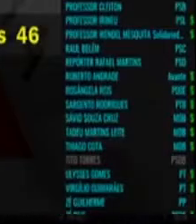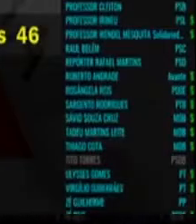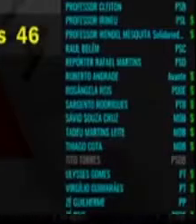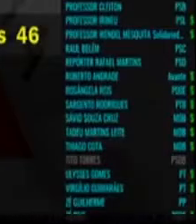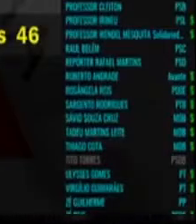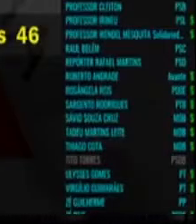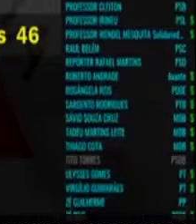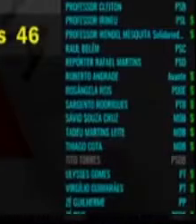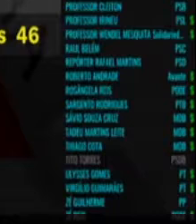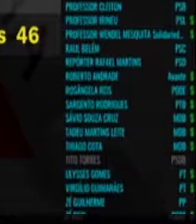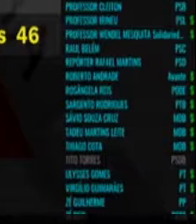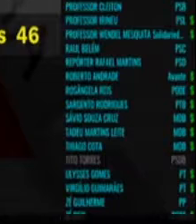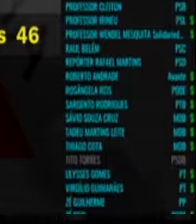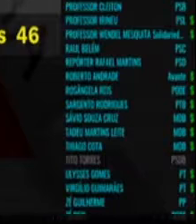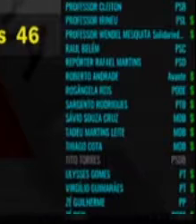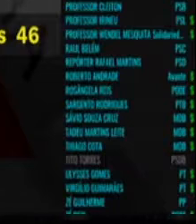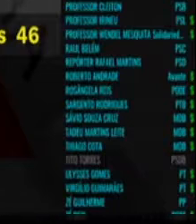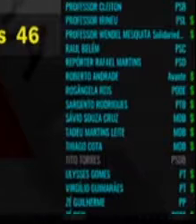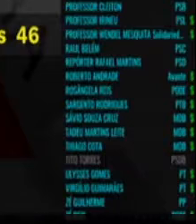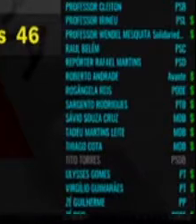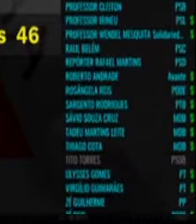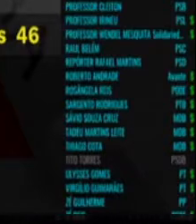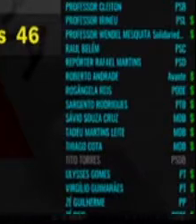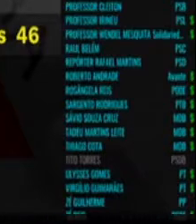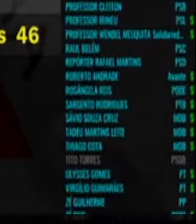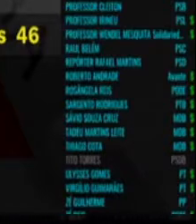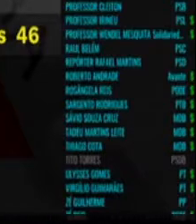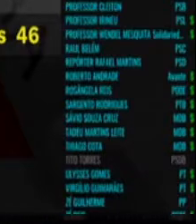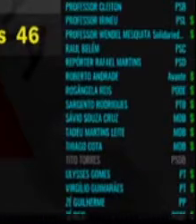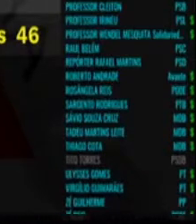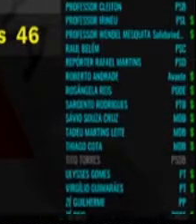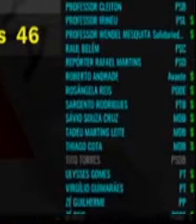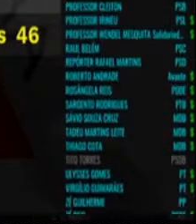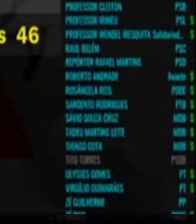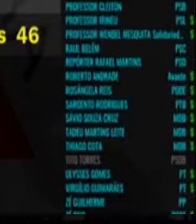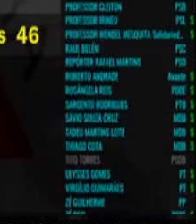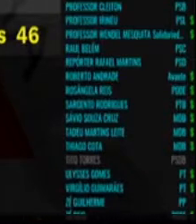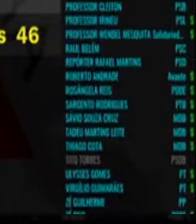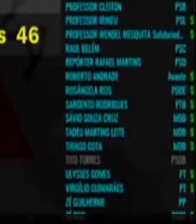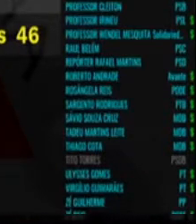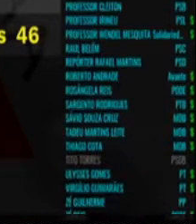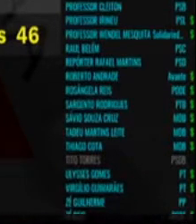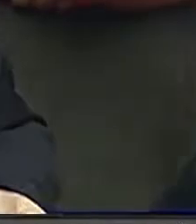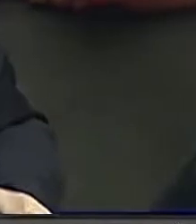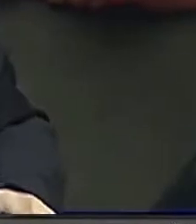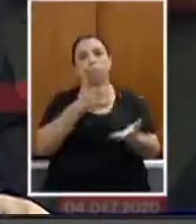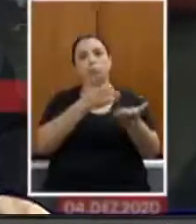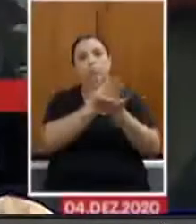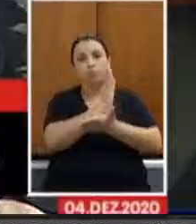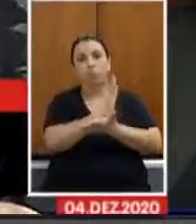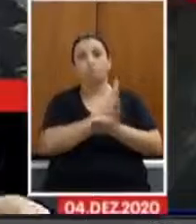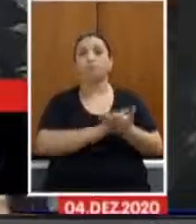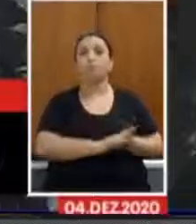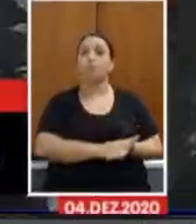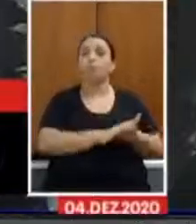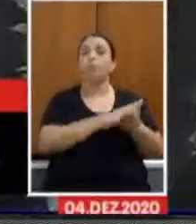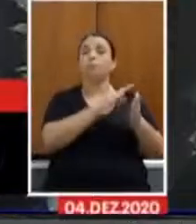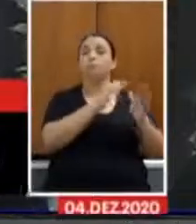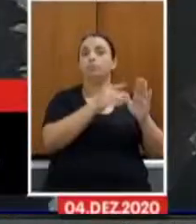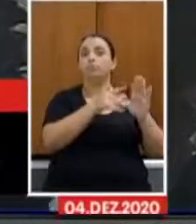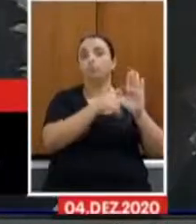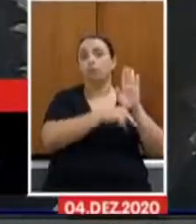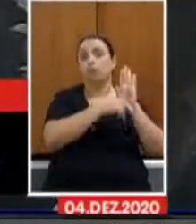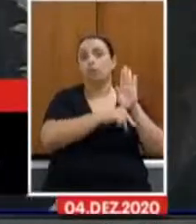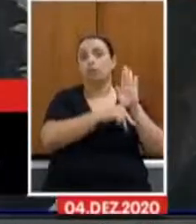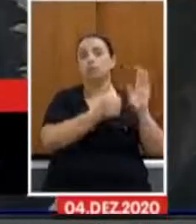Votaram sim 46, senhoras e senhores deputados. Não houve voto não nem branco, portanto, está aprovado o parecer. Parecer de redação final do projeto